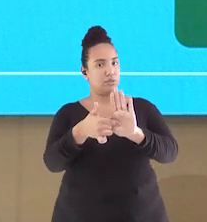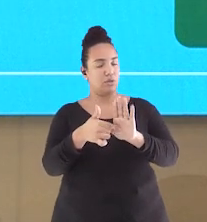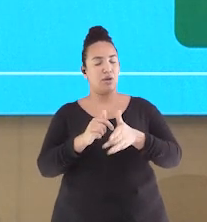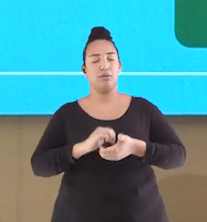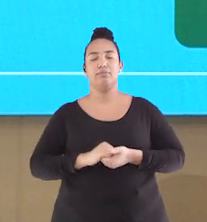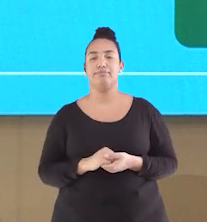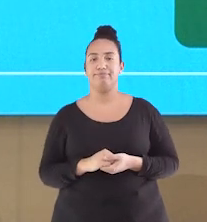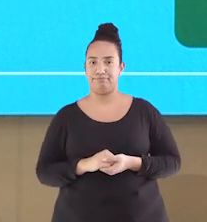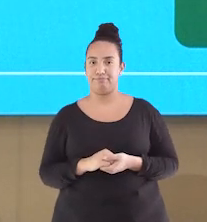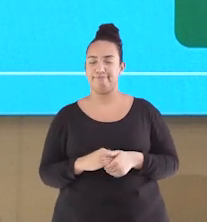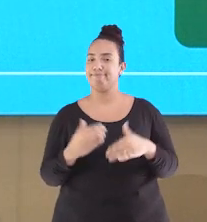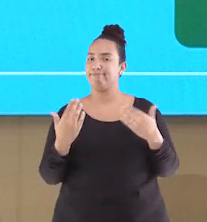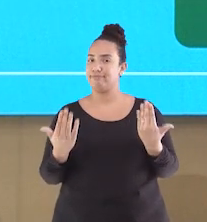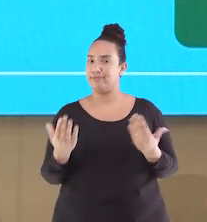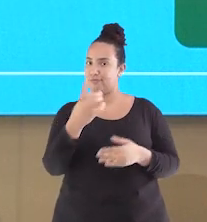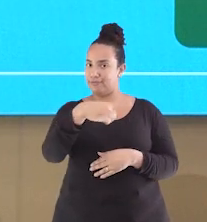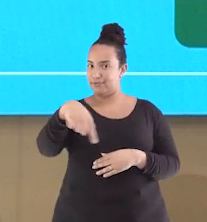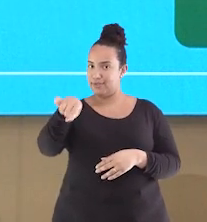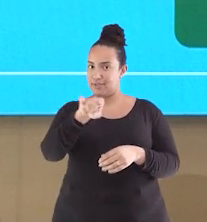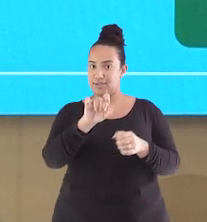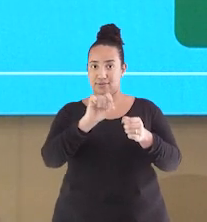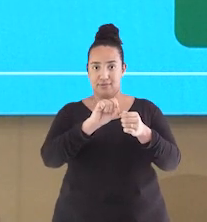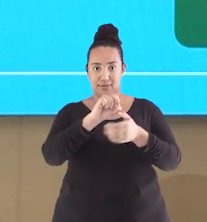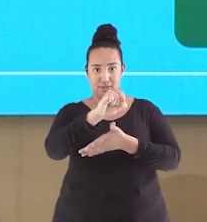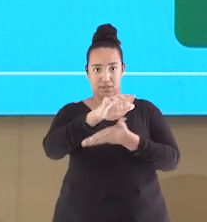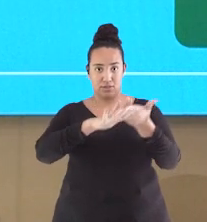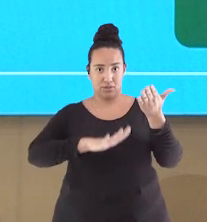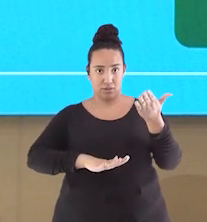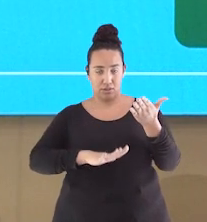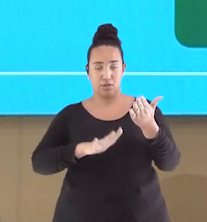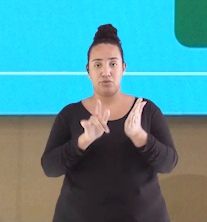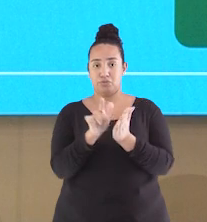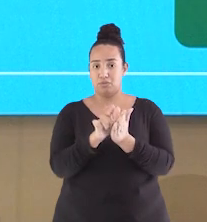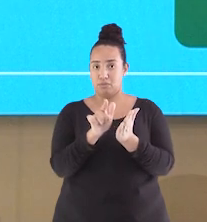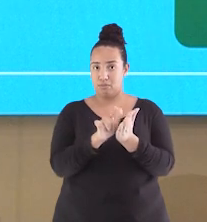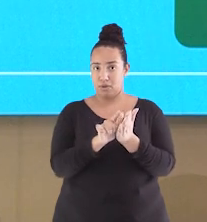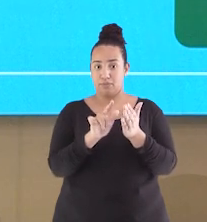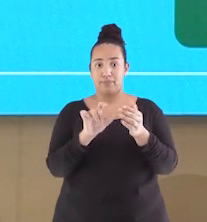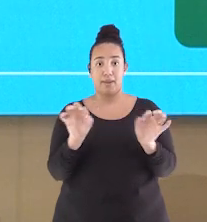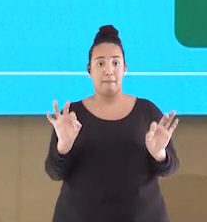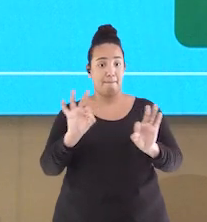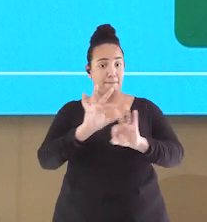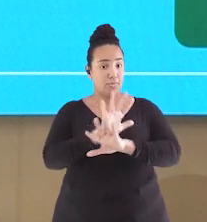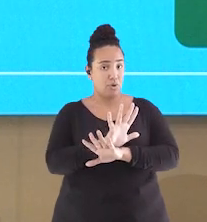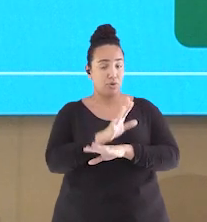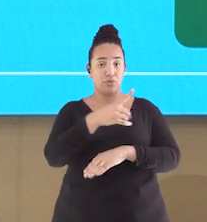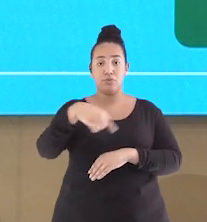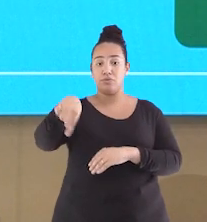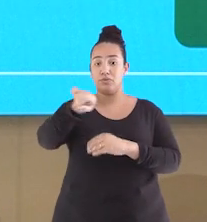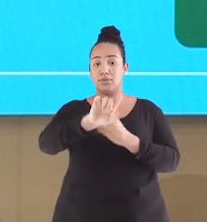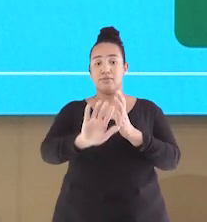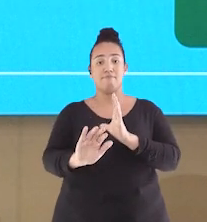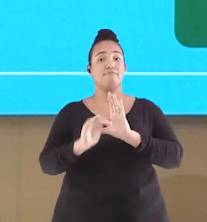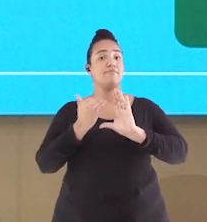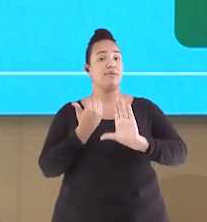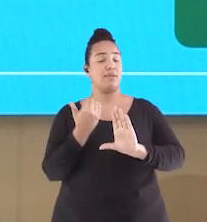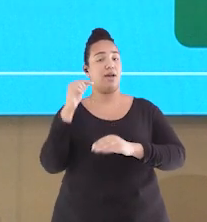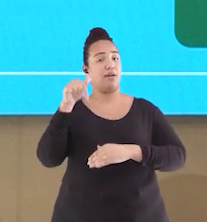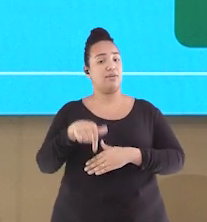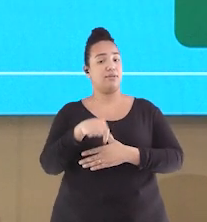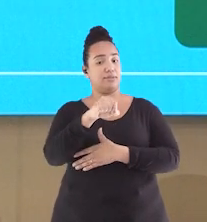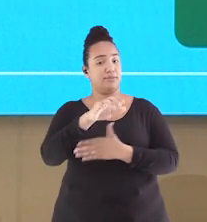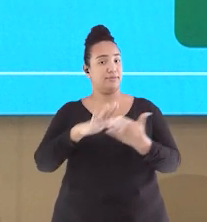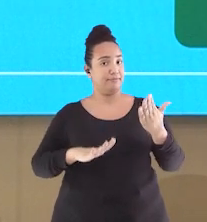adequadamente. Faça sua atividade em uma folha A4 e depois de pronta, envie para nós aqui do Dever